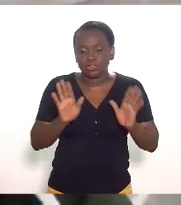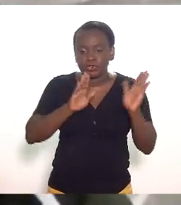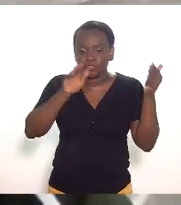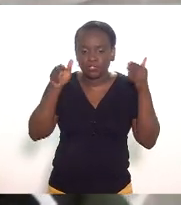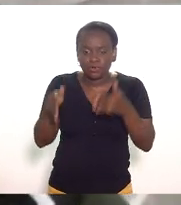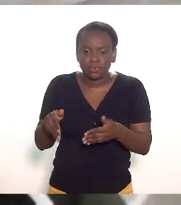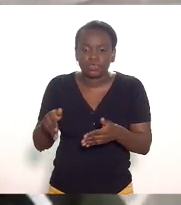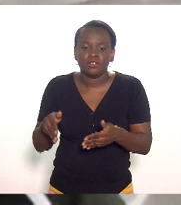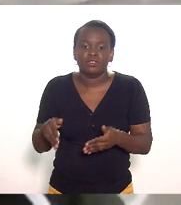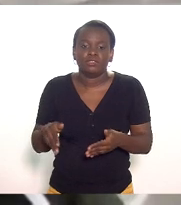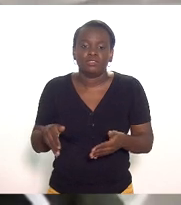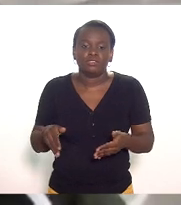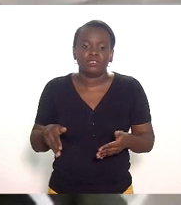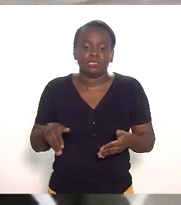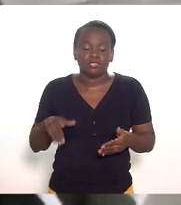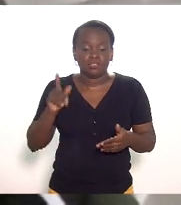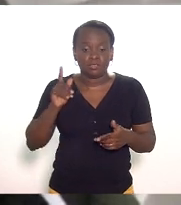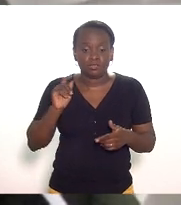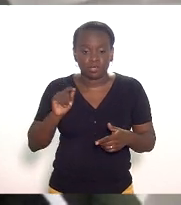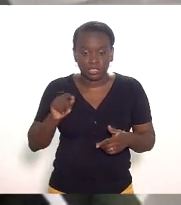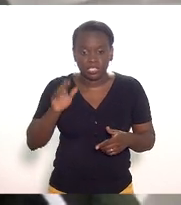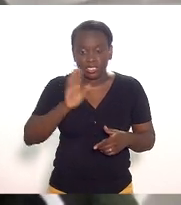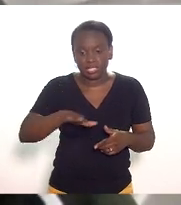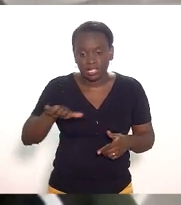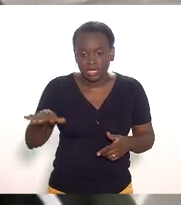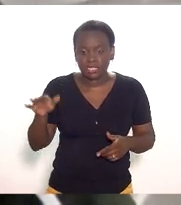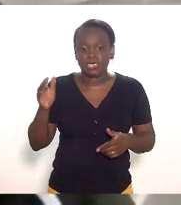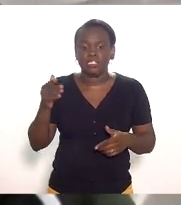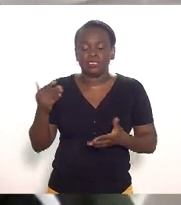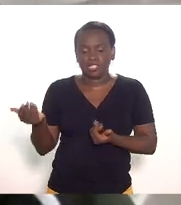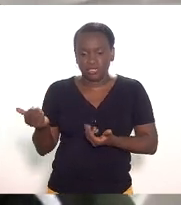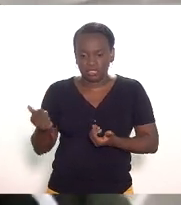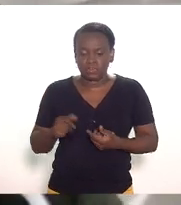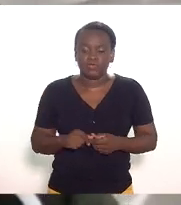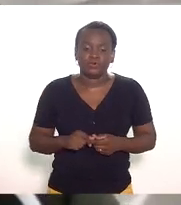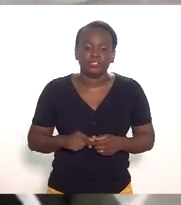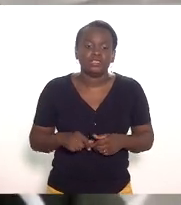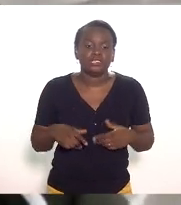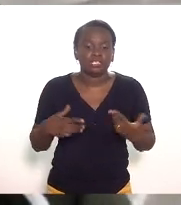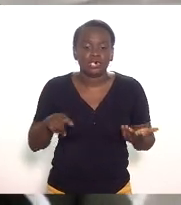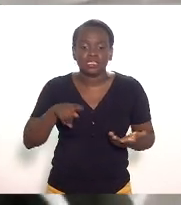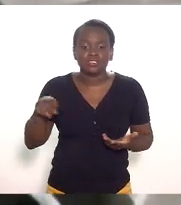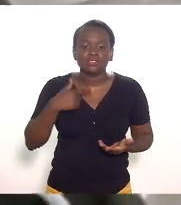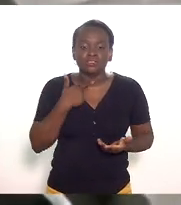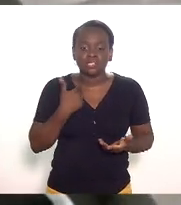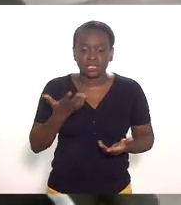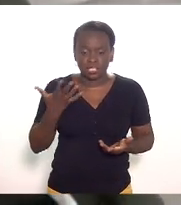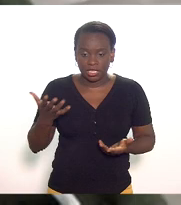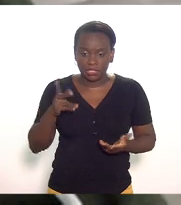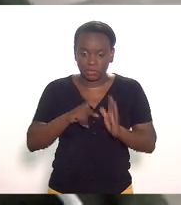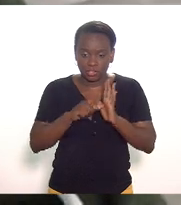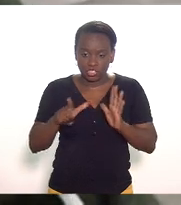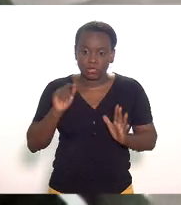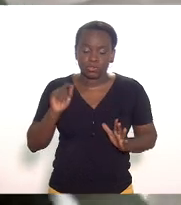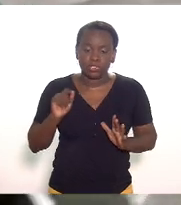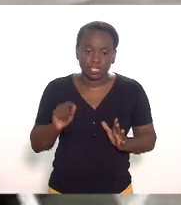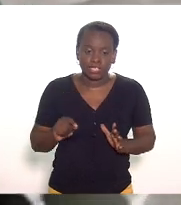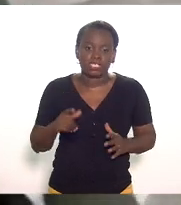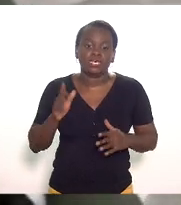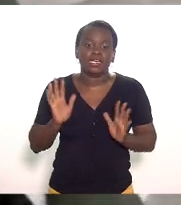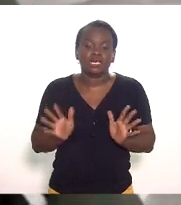voltada para a questão das crianças e dos adolescentes. O que nós desejamos com esse projeto